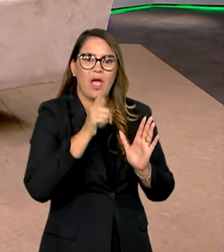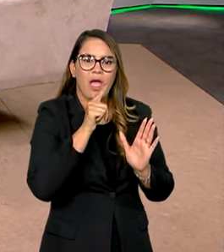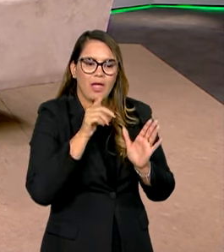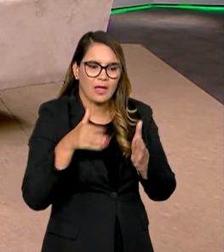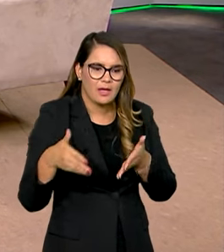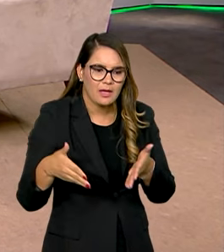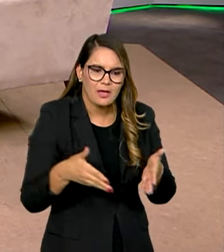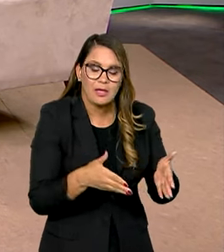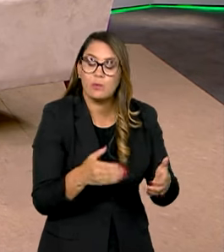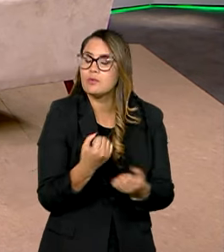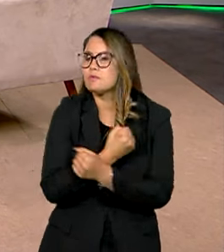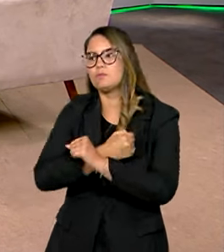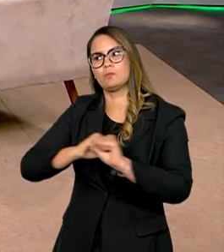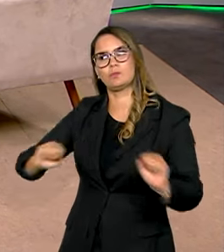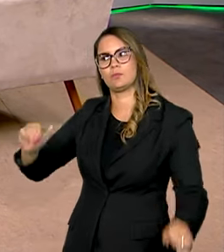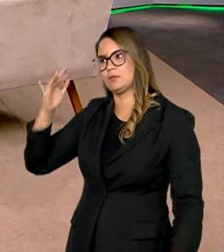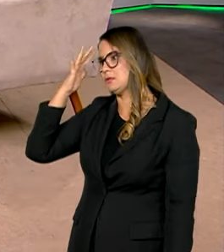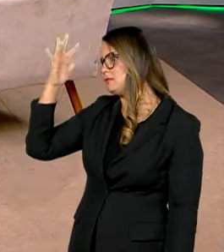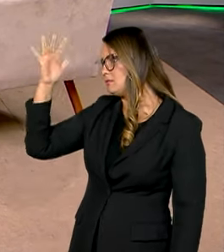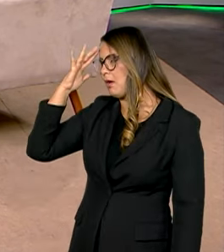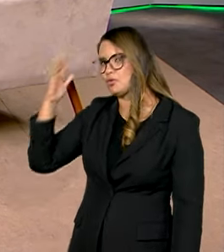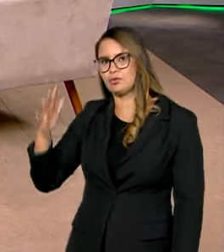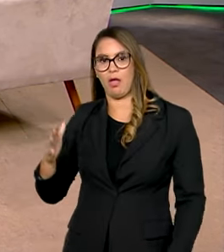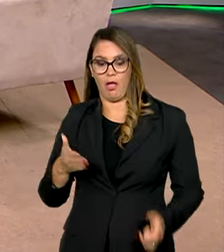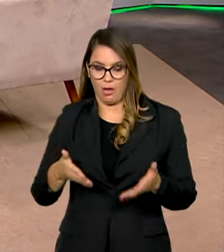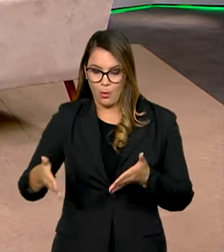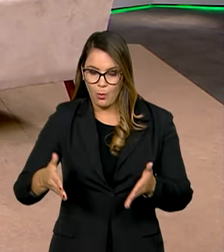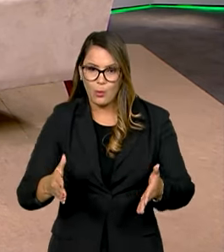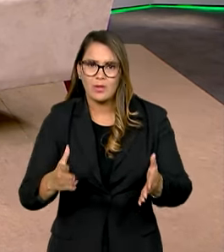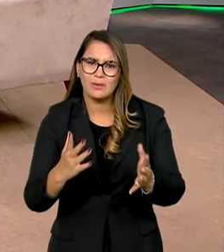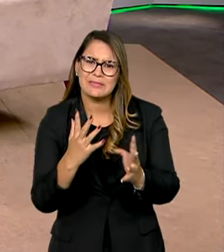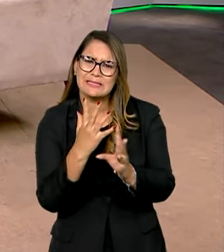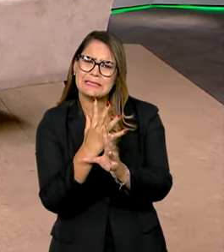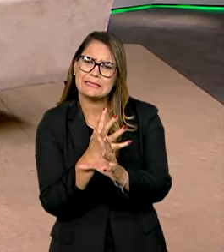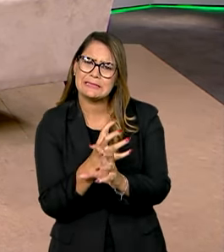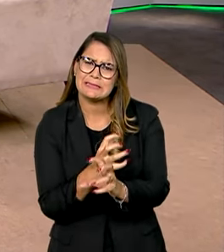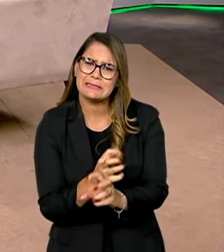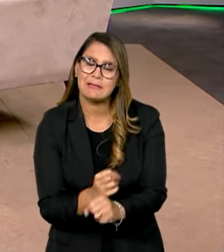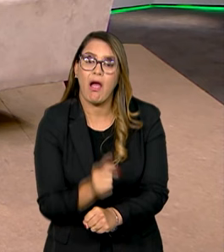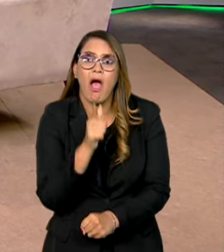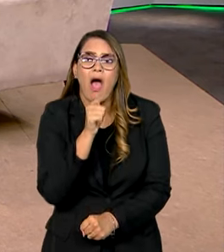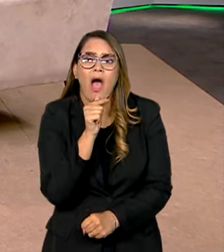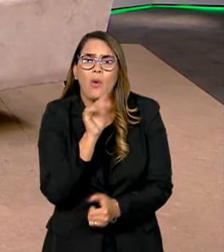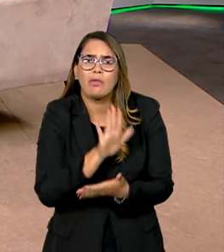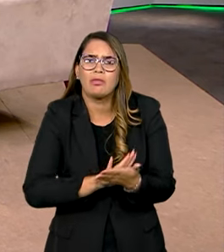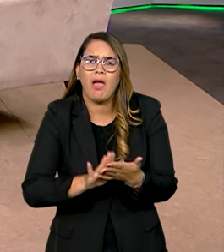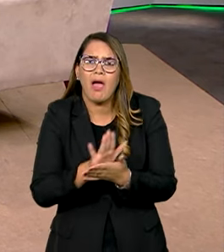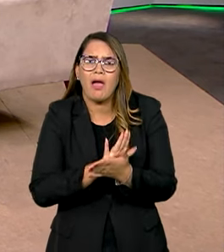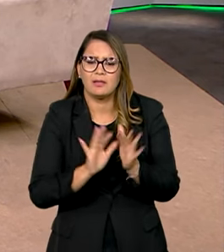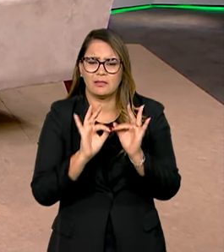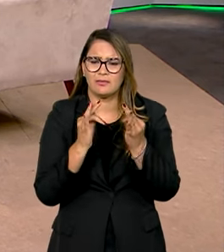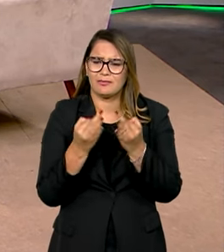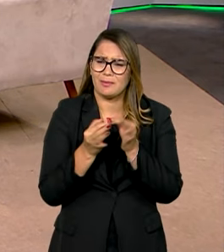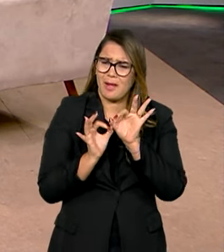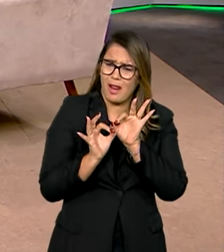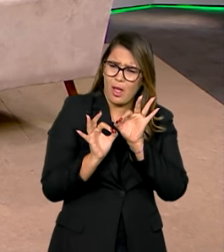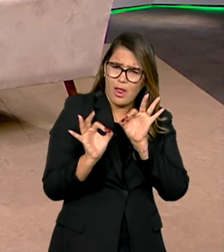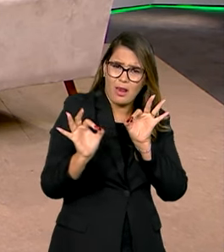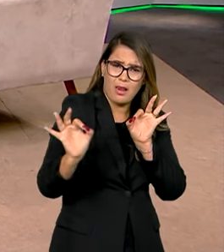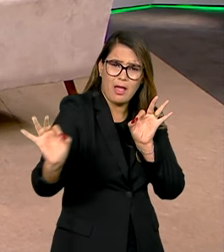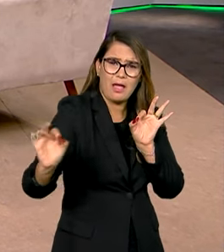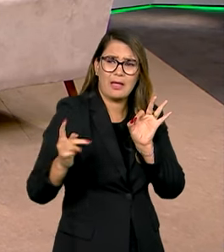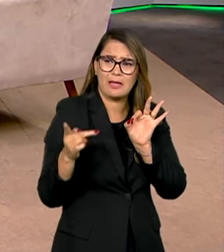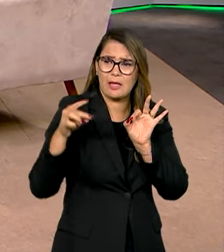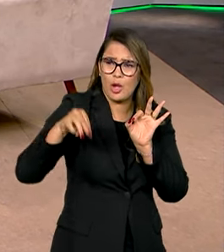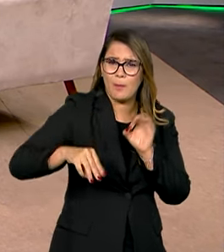Amazonas? Inimaginável uma coisa dessa. Seco, sem uma gota de água. Famílias andando quilômetros para ter acesso a um